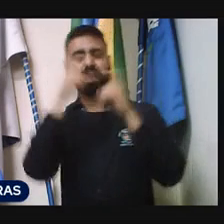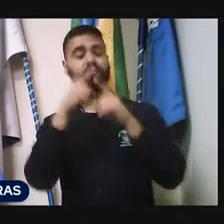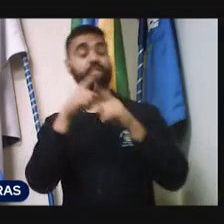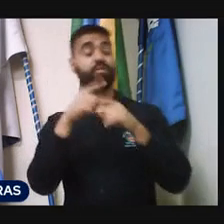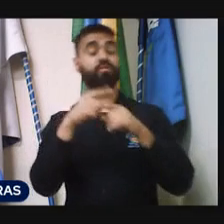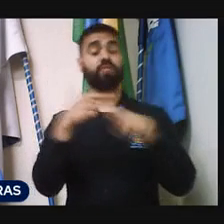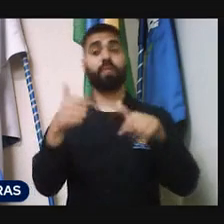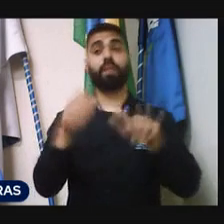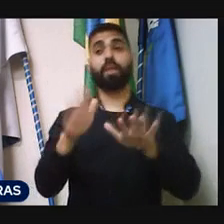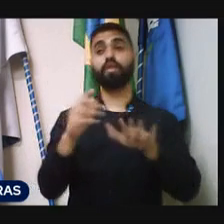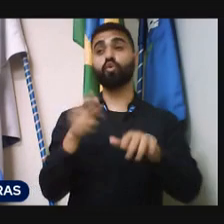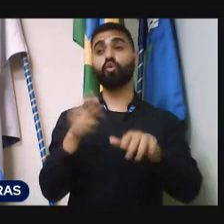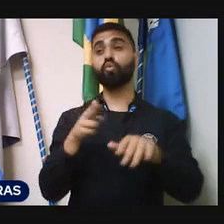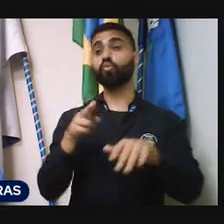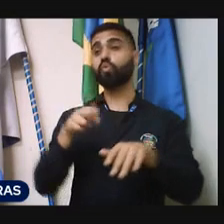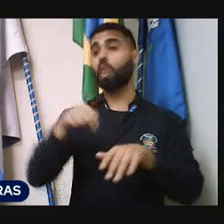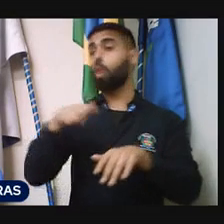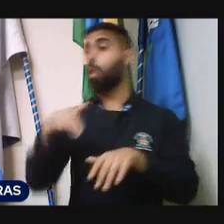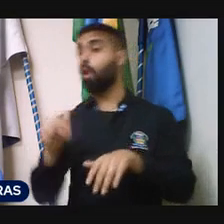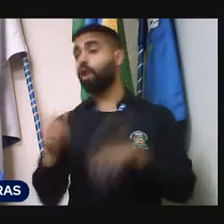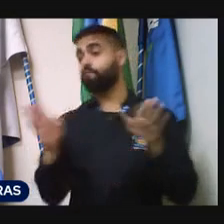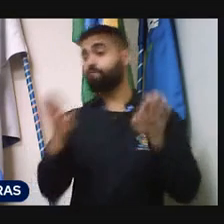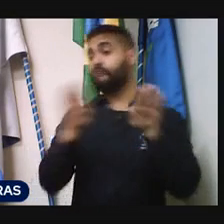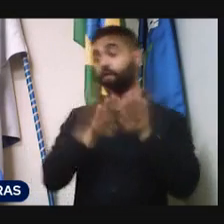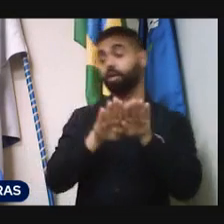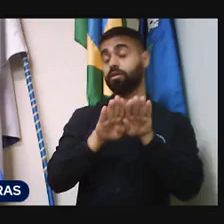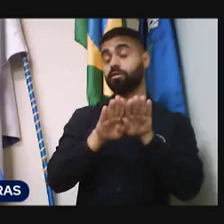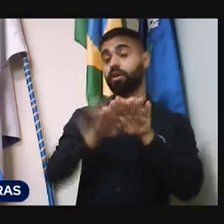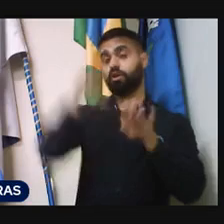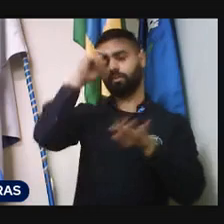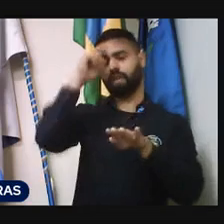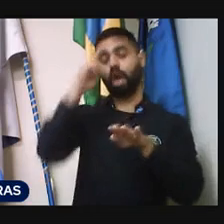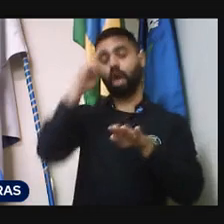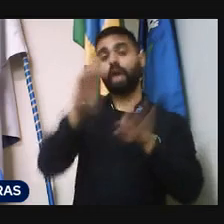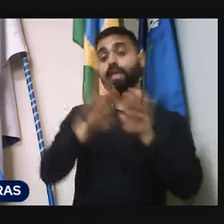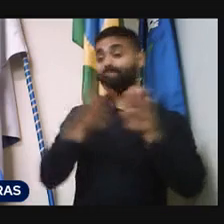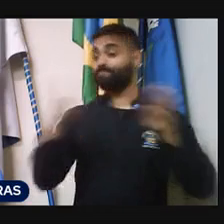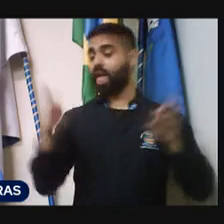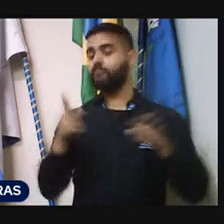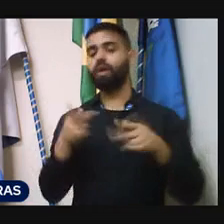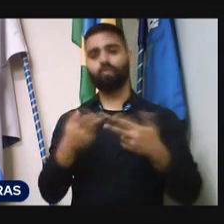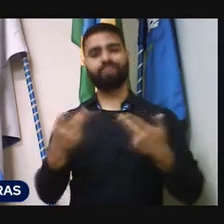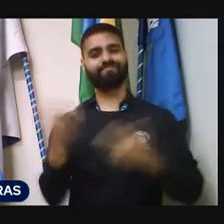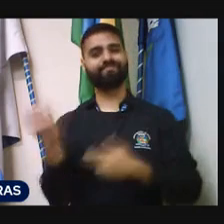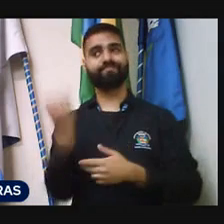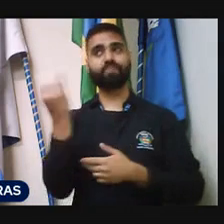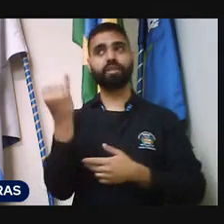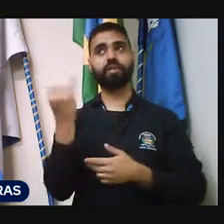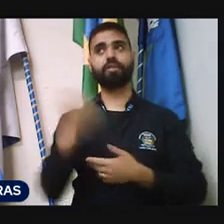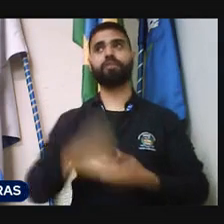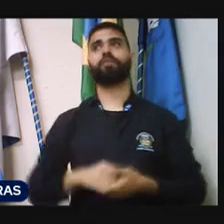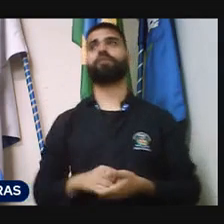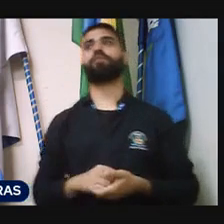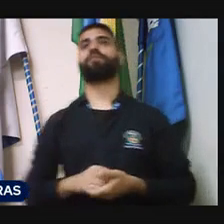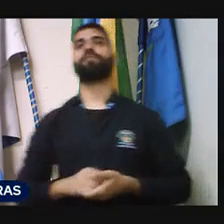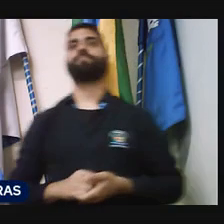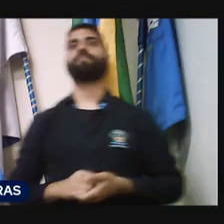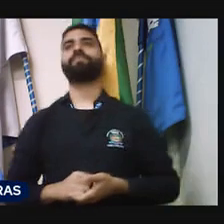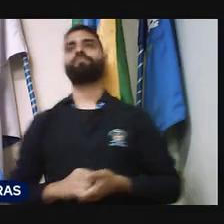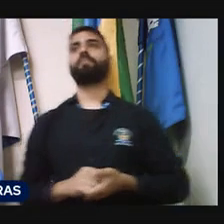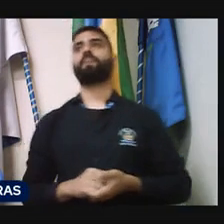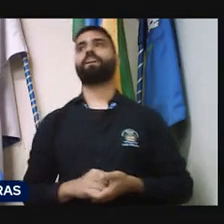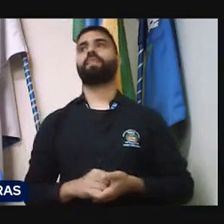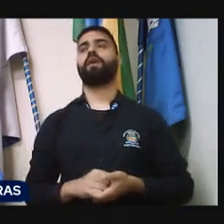mas nunca fecharam aquelas portas e aquelas portas abertas são essenciais para nós lá então